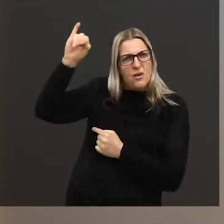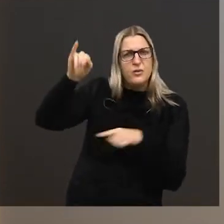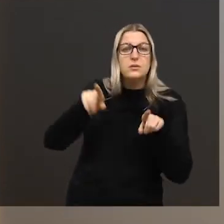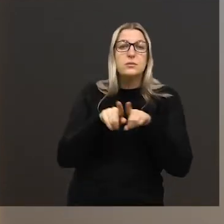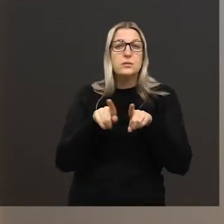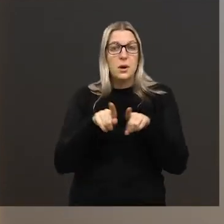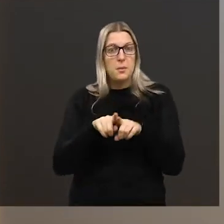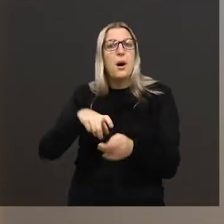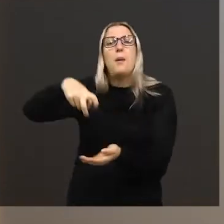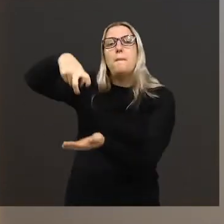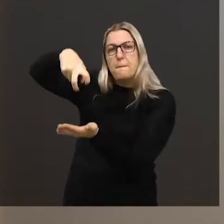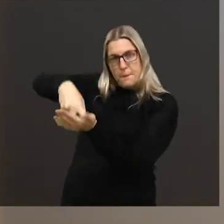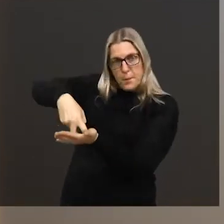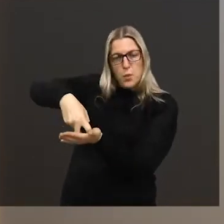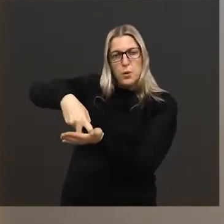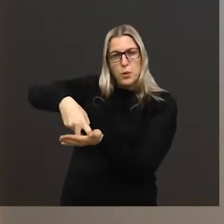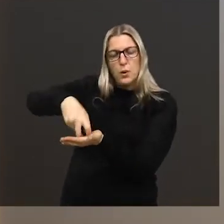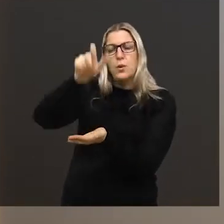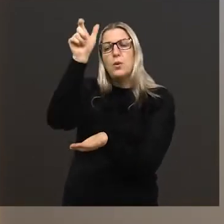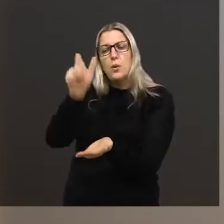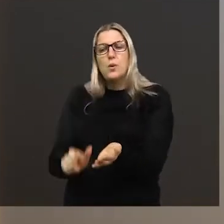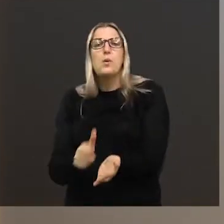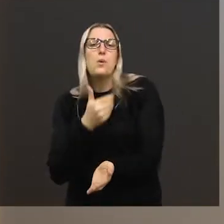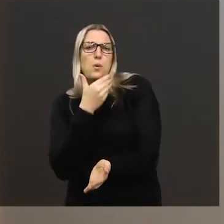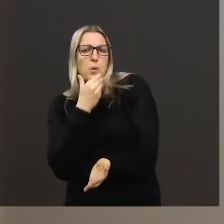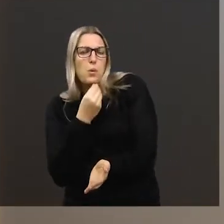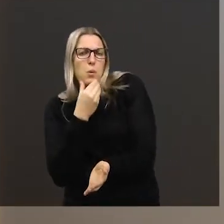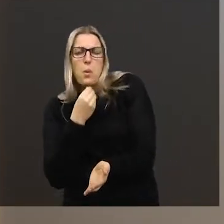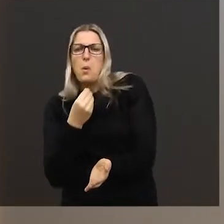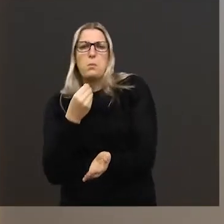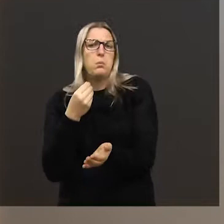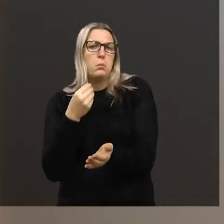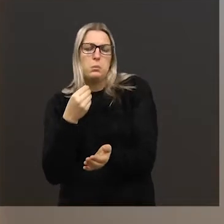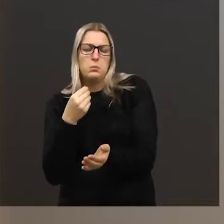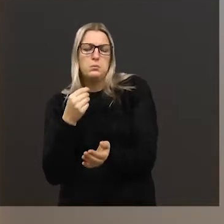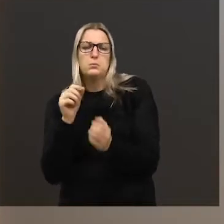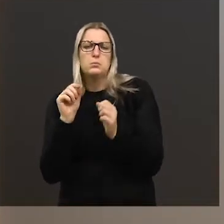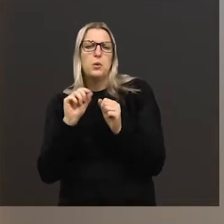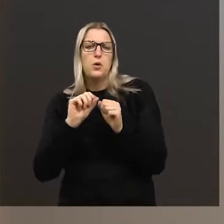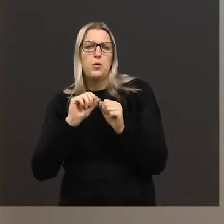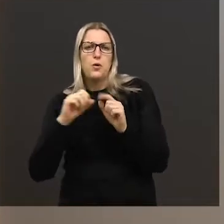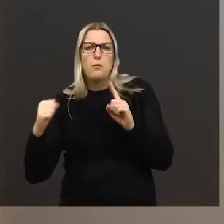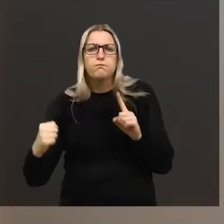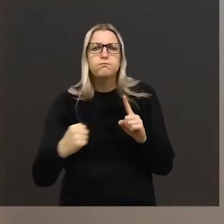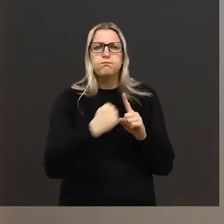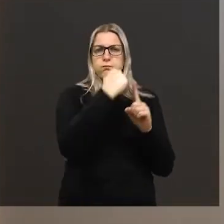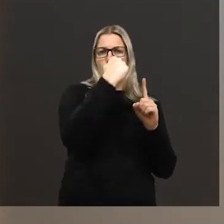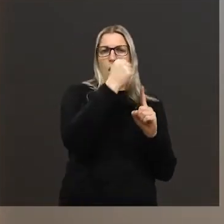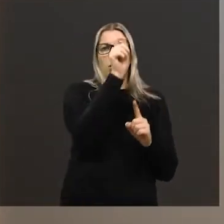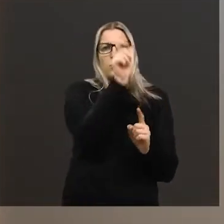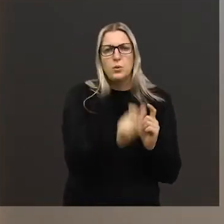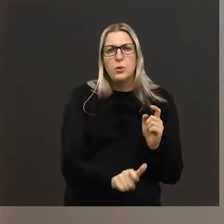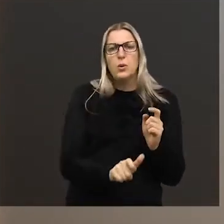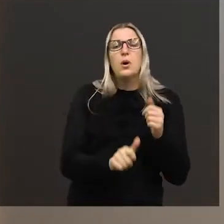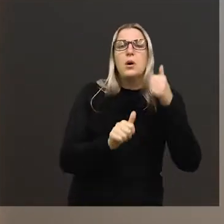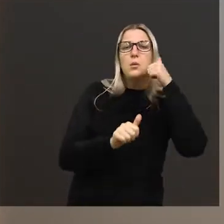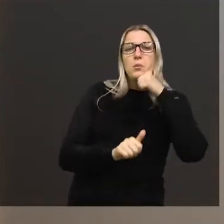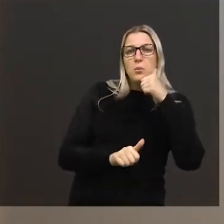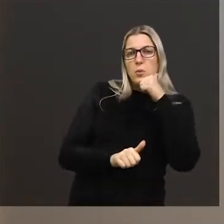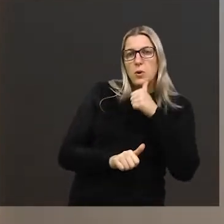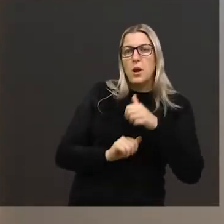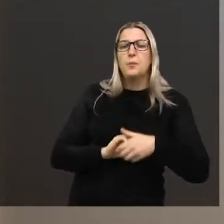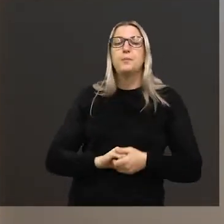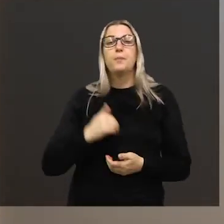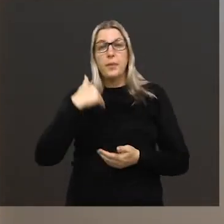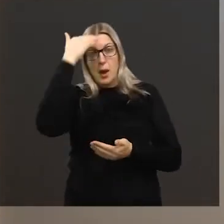também mecanismos de punição para o agressor que pratica essa violência de gênero, então, contra a mulher. Então, eu acredito